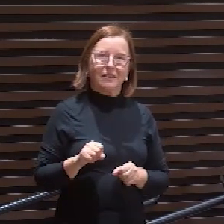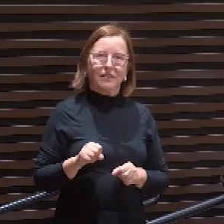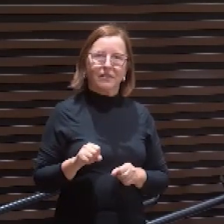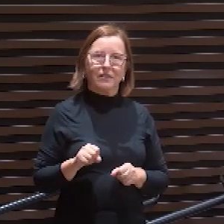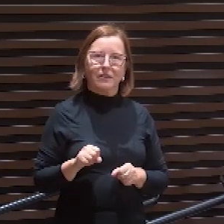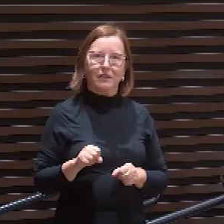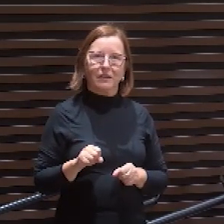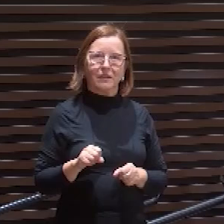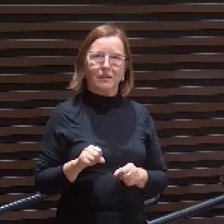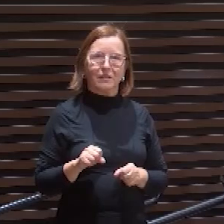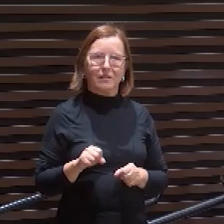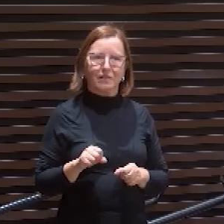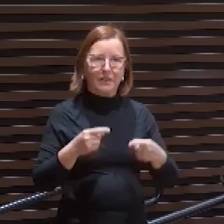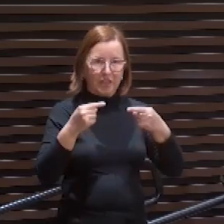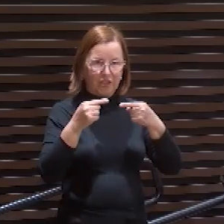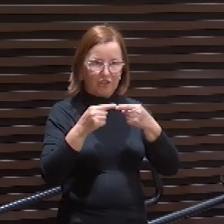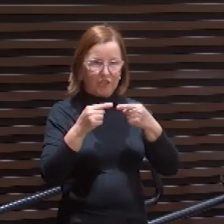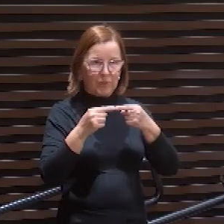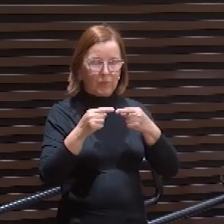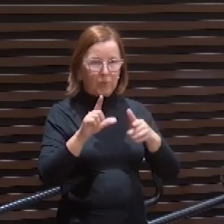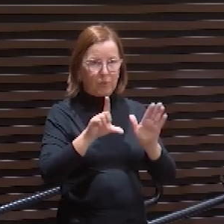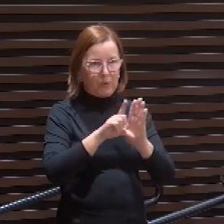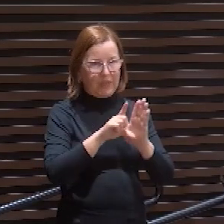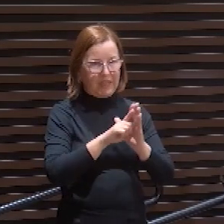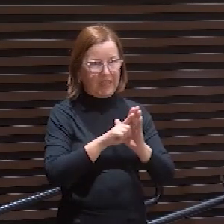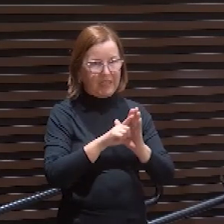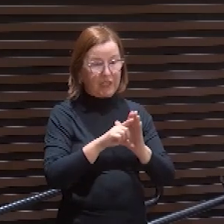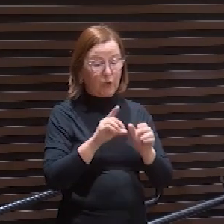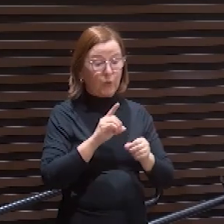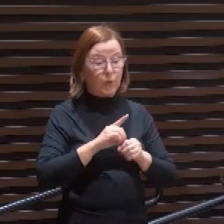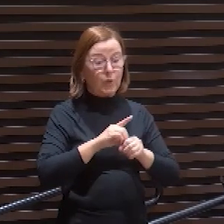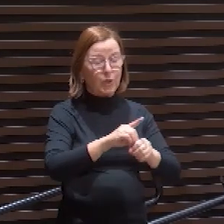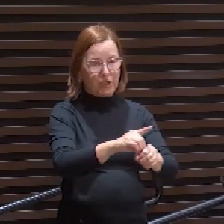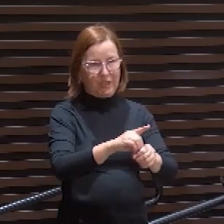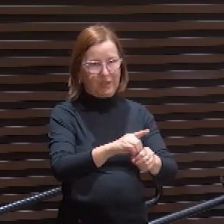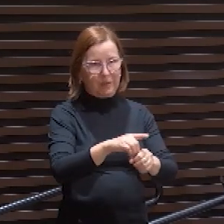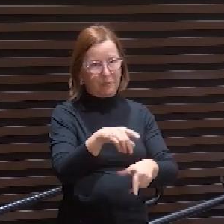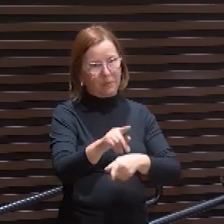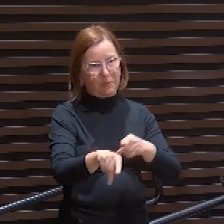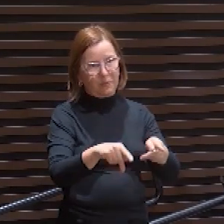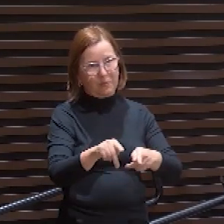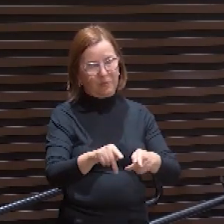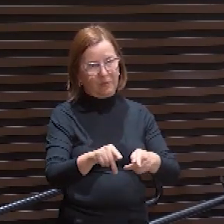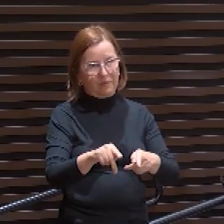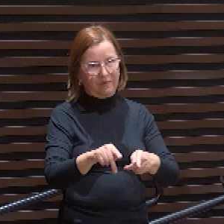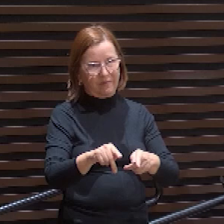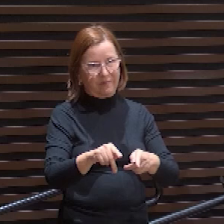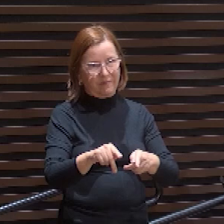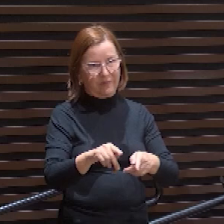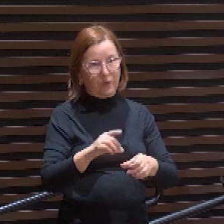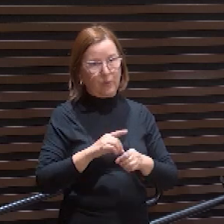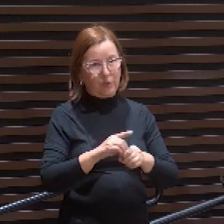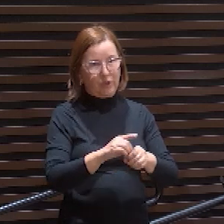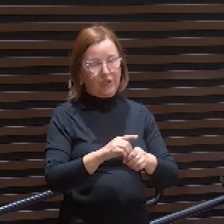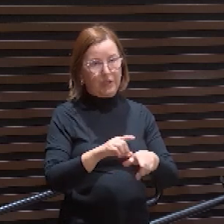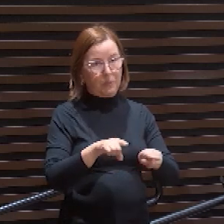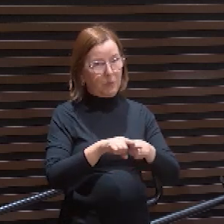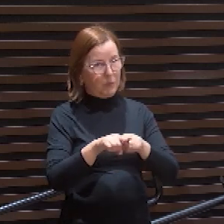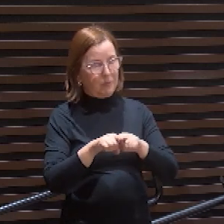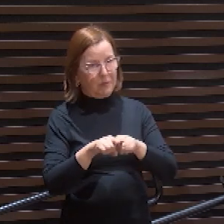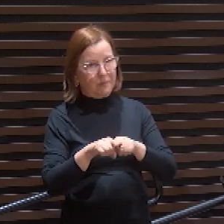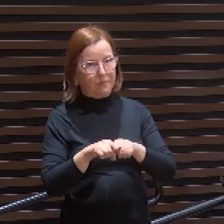De acordo com a lei, os dízimos do povo, ou seja, dos irmãos,